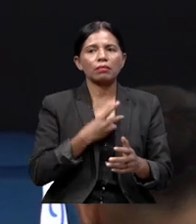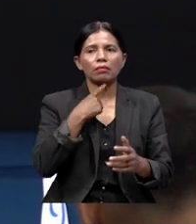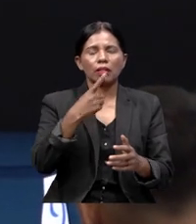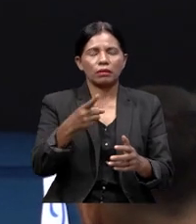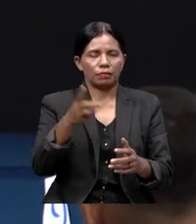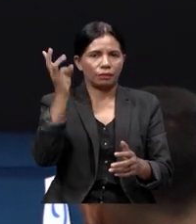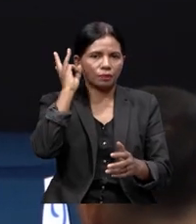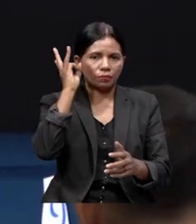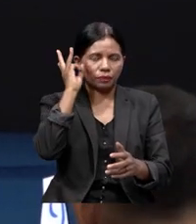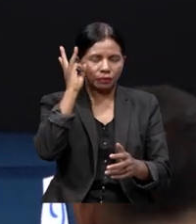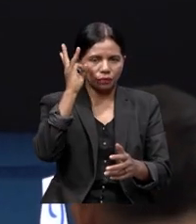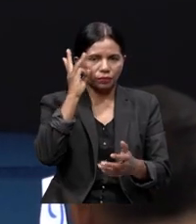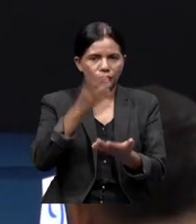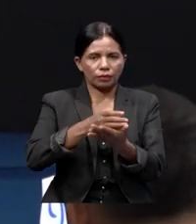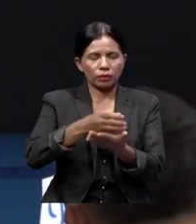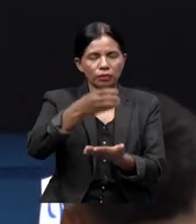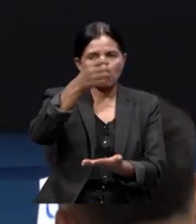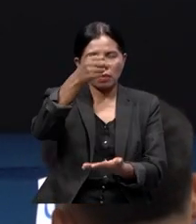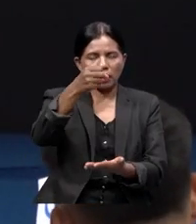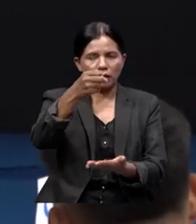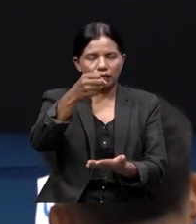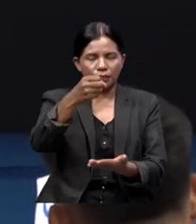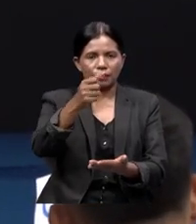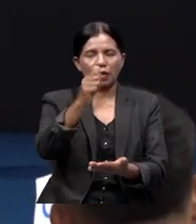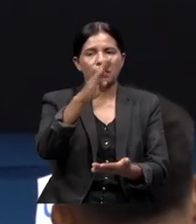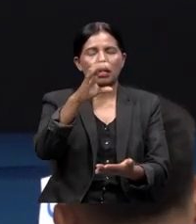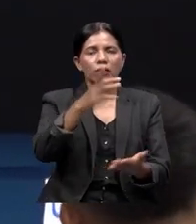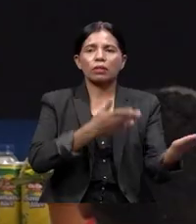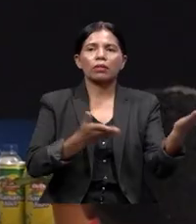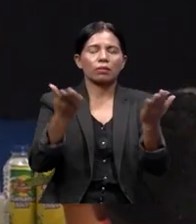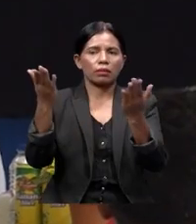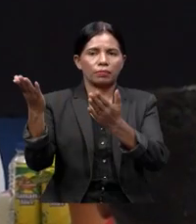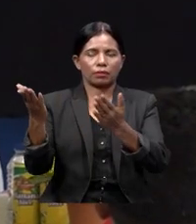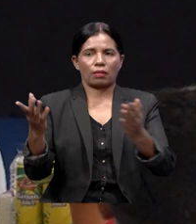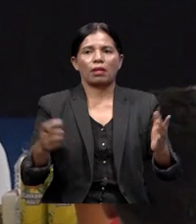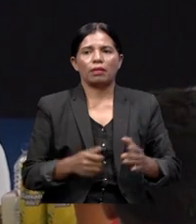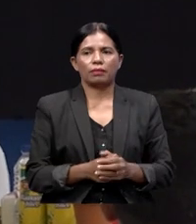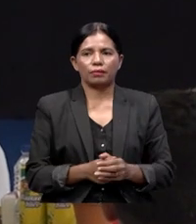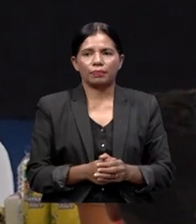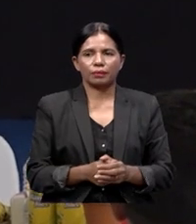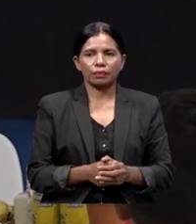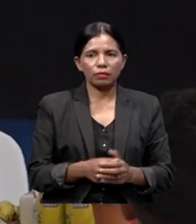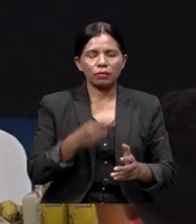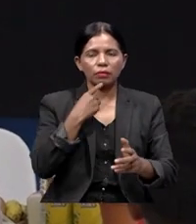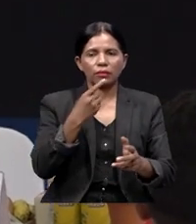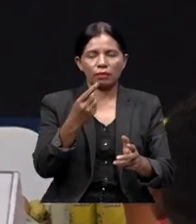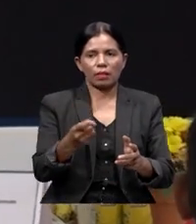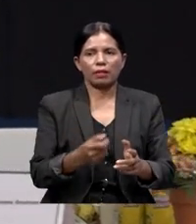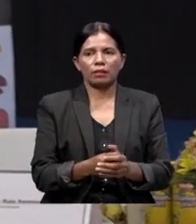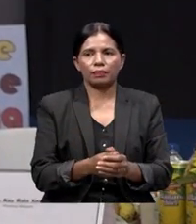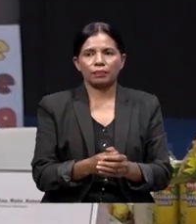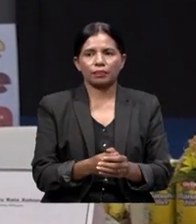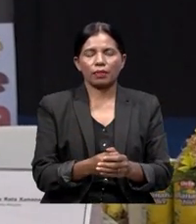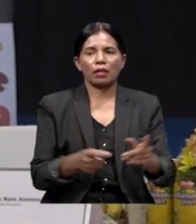botirida, tinto, russi, abílive, loribane, e de nem que custa cari